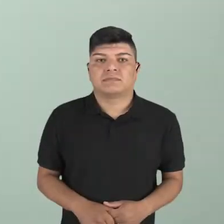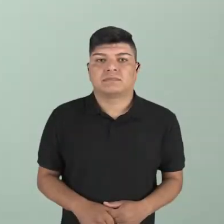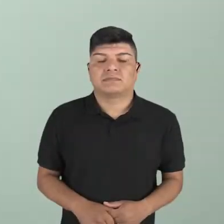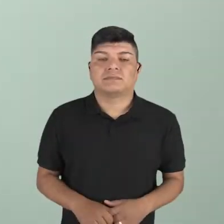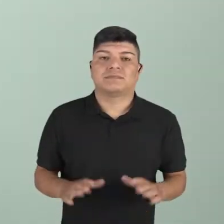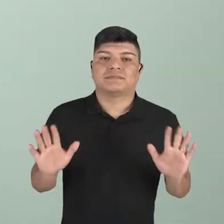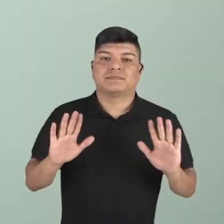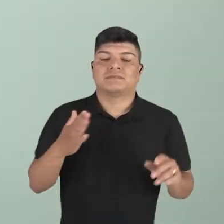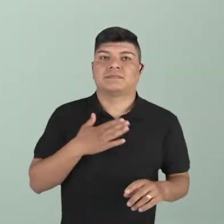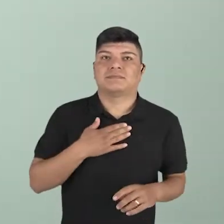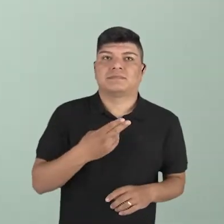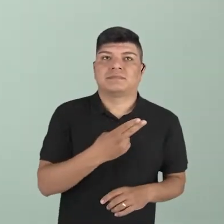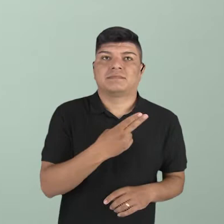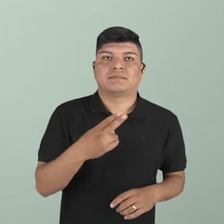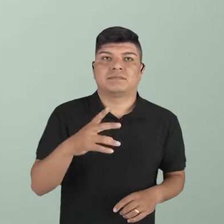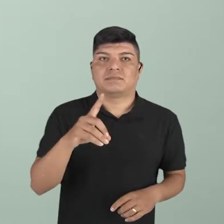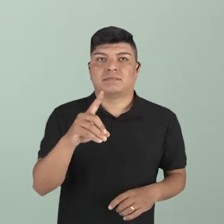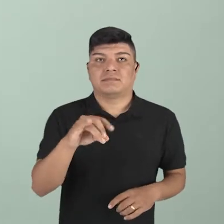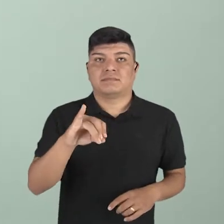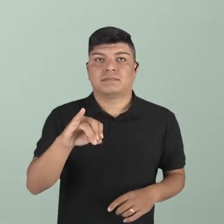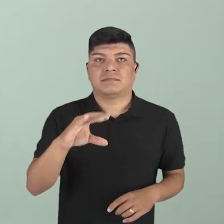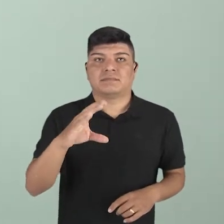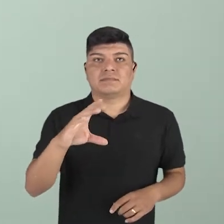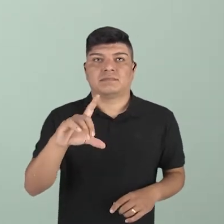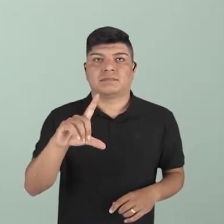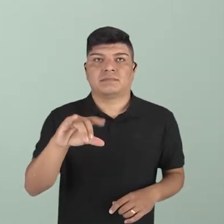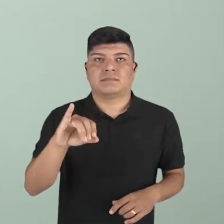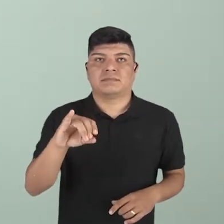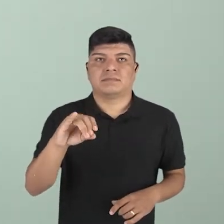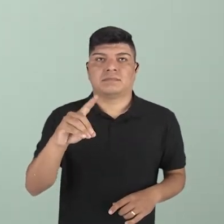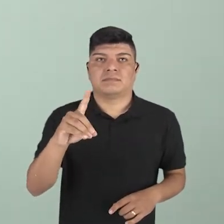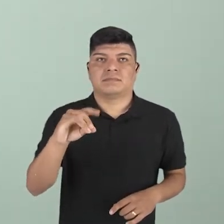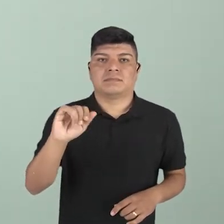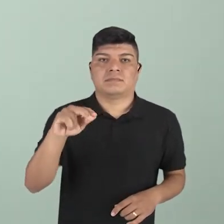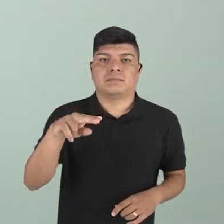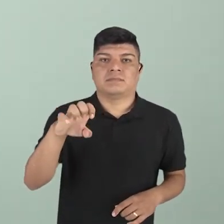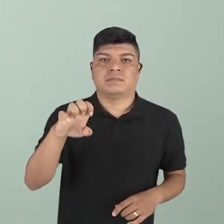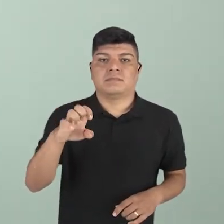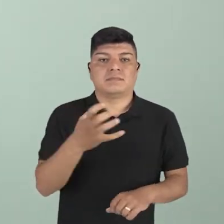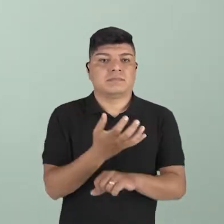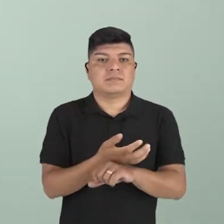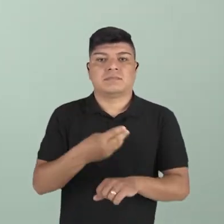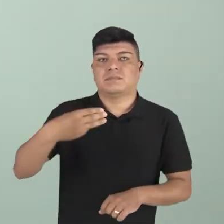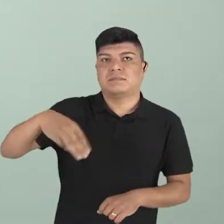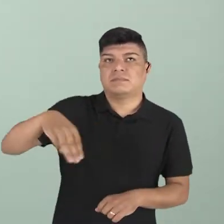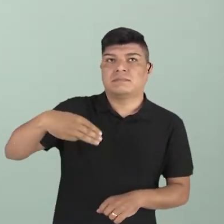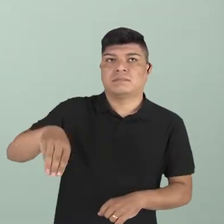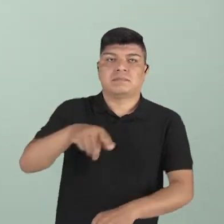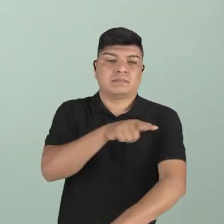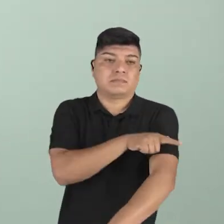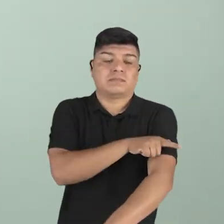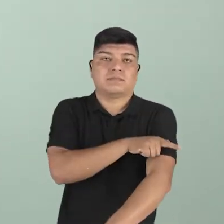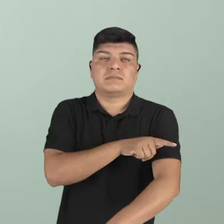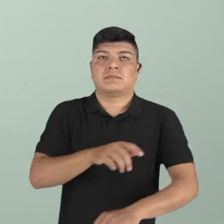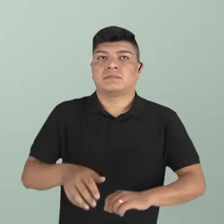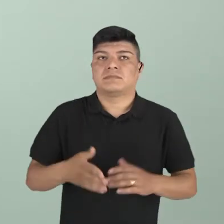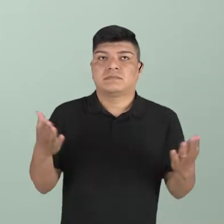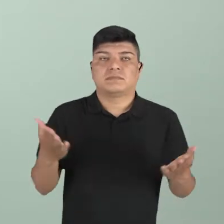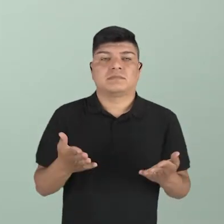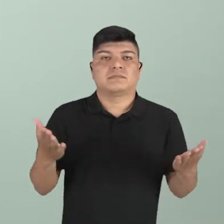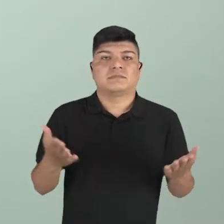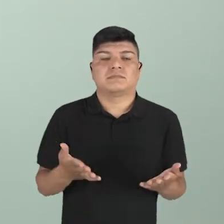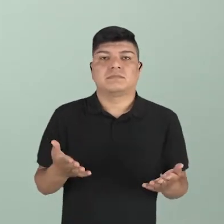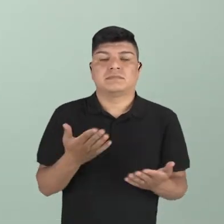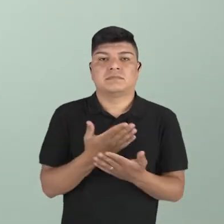Olá, eu sou a professora Dioclidiane, de Matemática. Essa é a nossa aula 11 do 7º ano e hoje